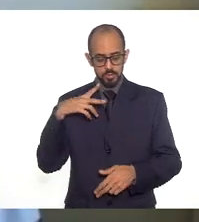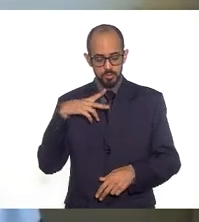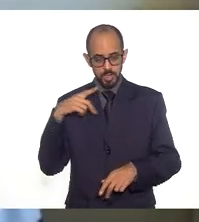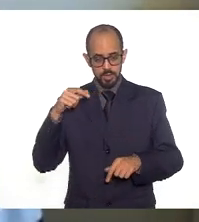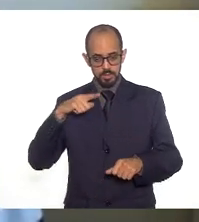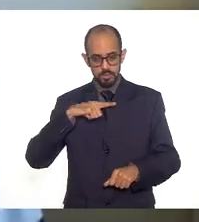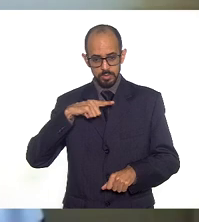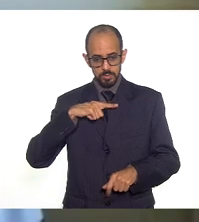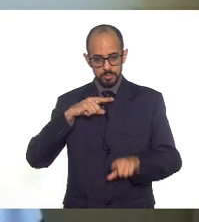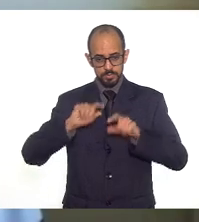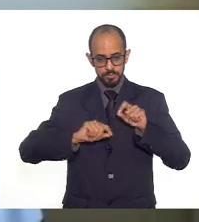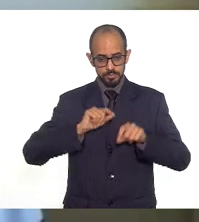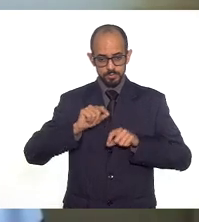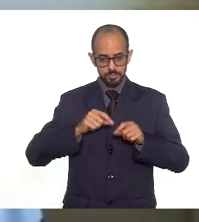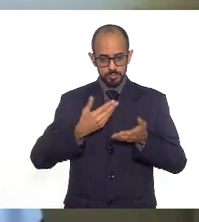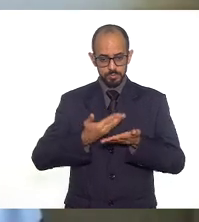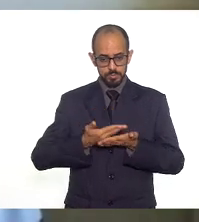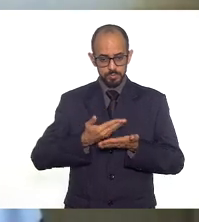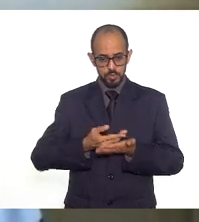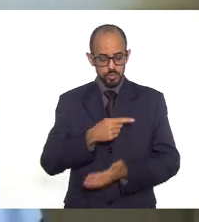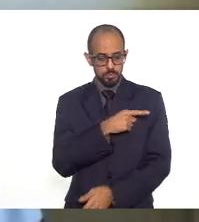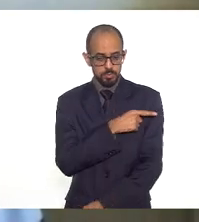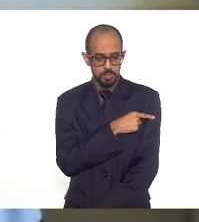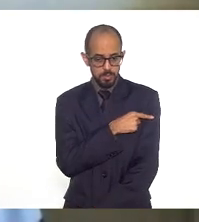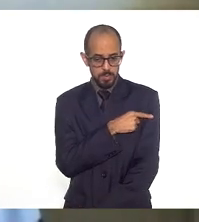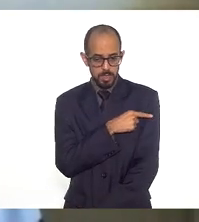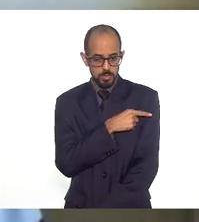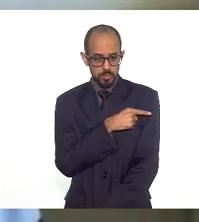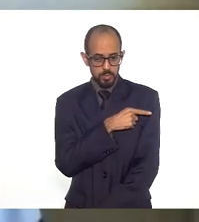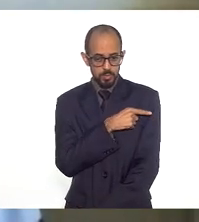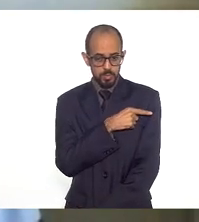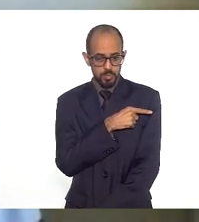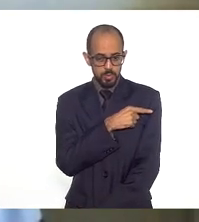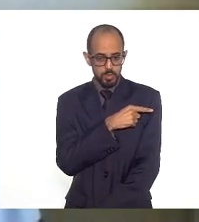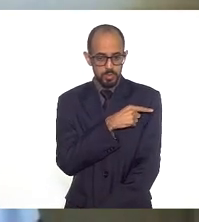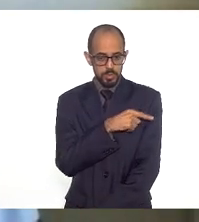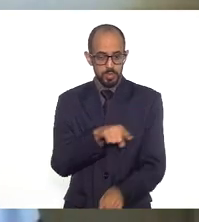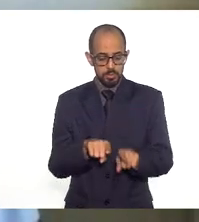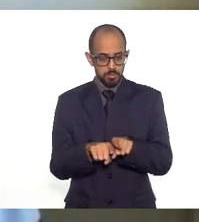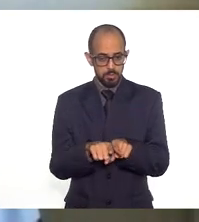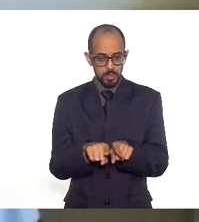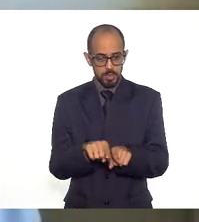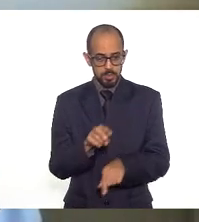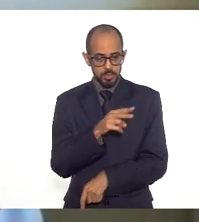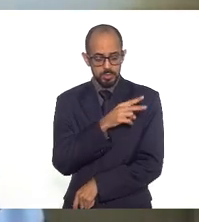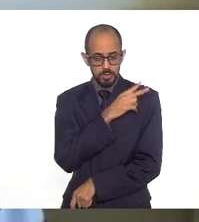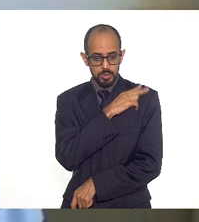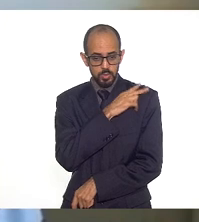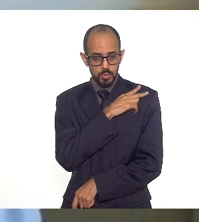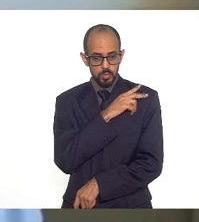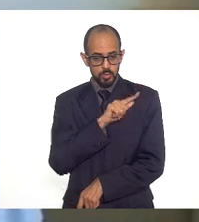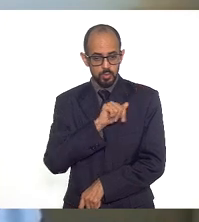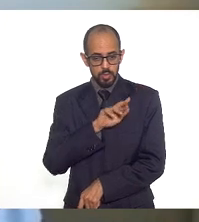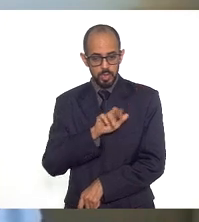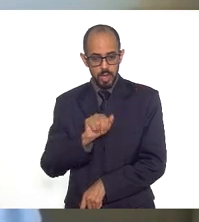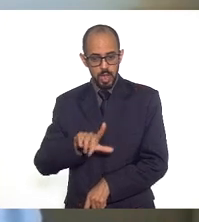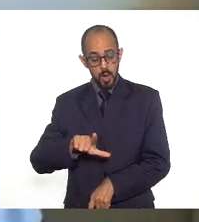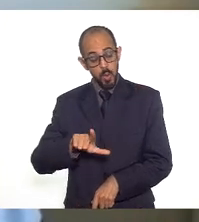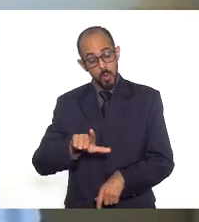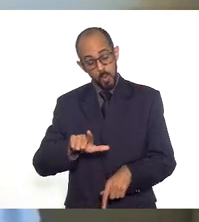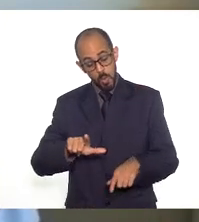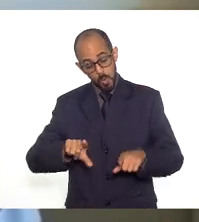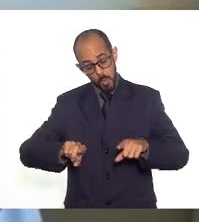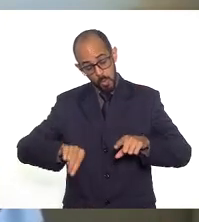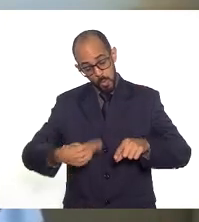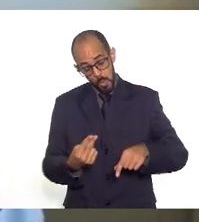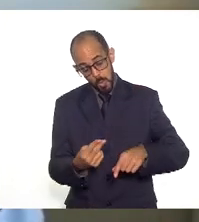envolvendo escolas de primeiro grau, segundo grau e até nesse termo, quiçá, universidades